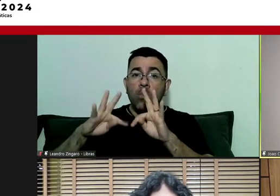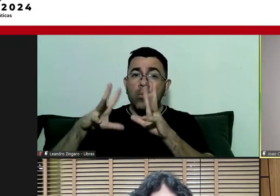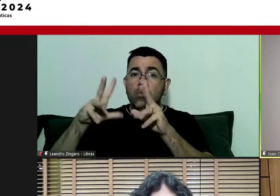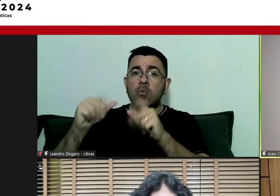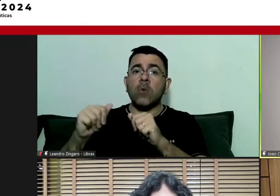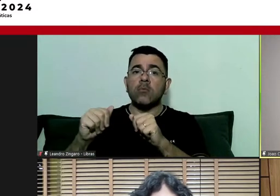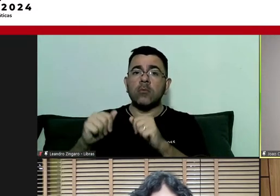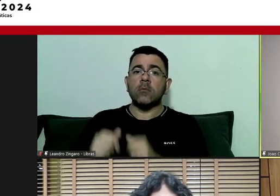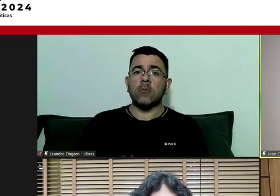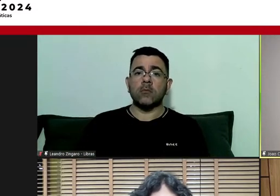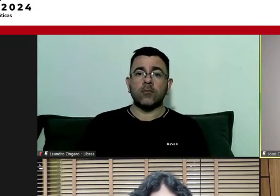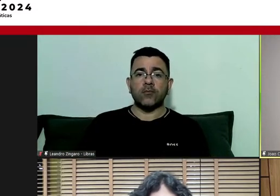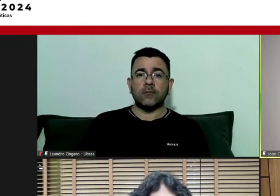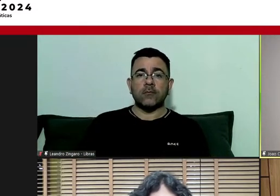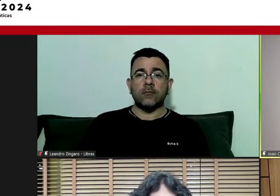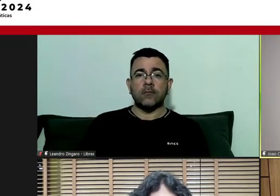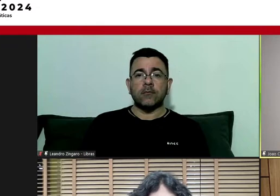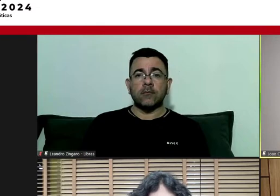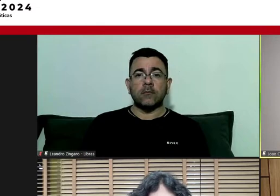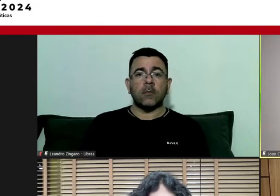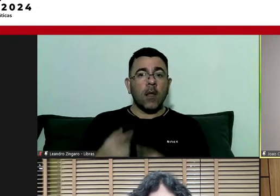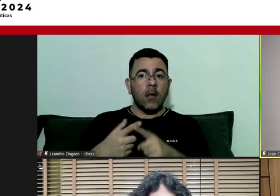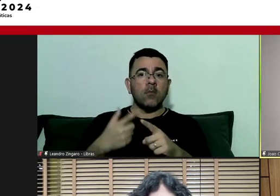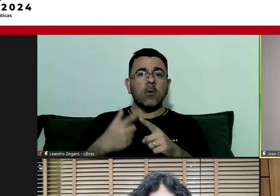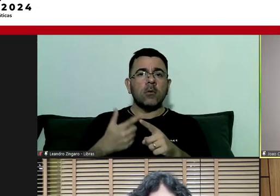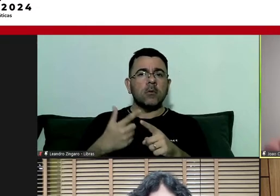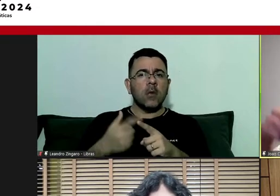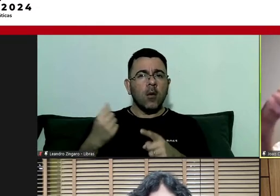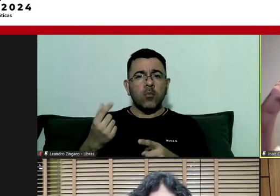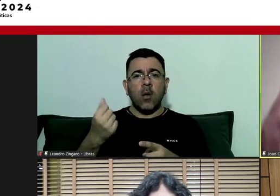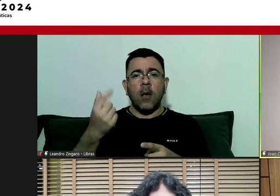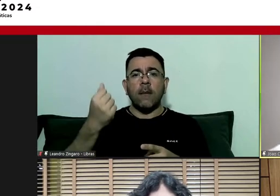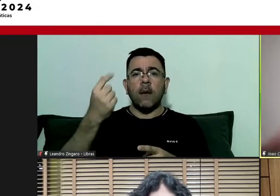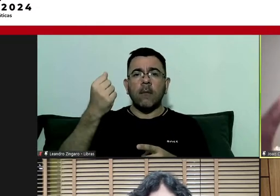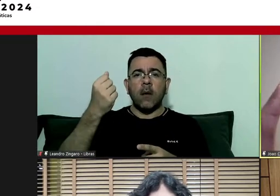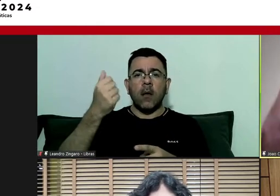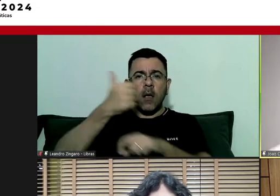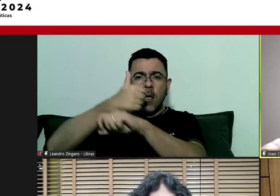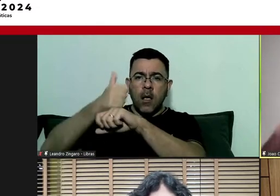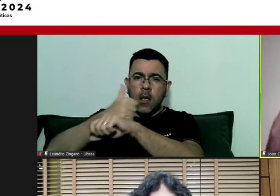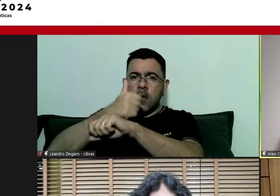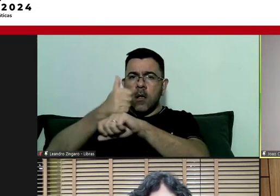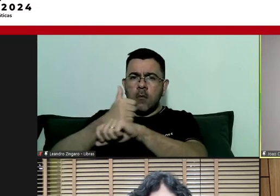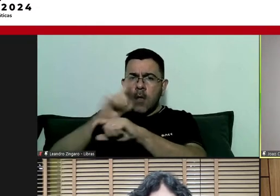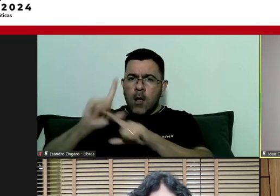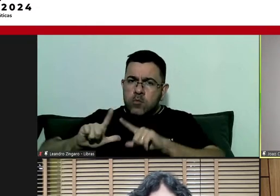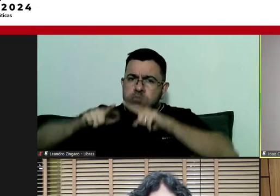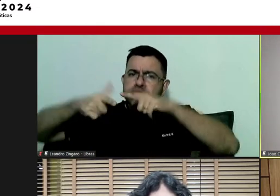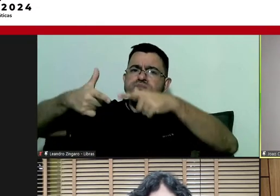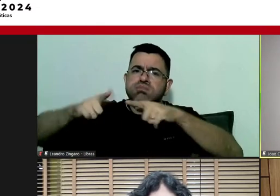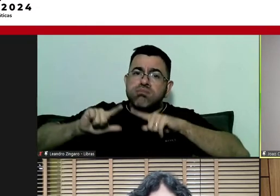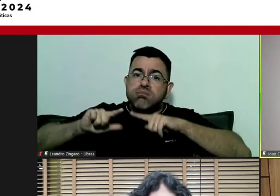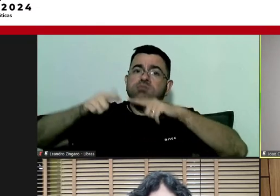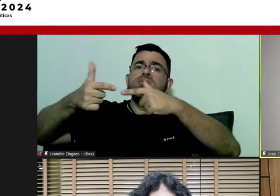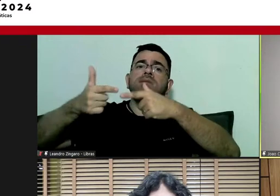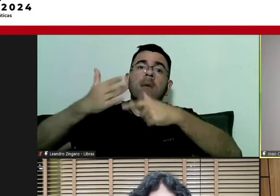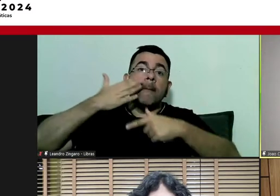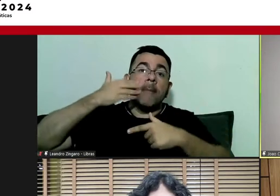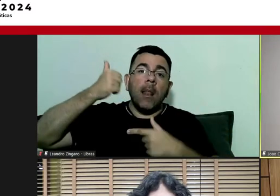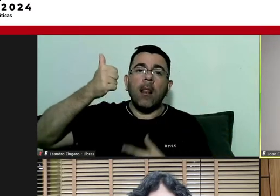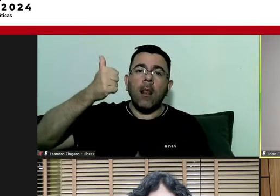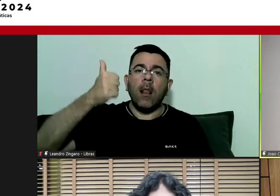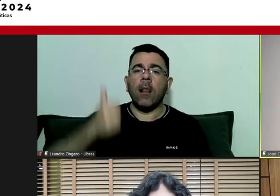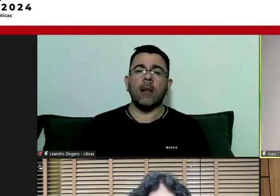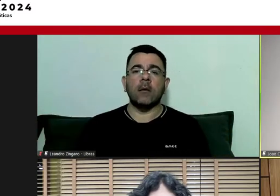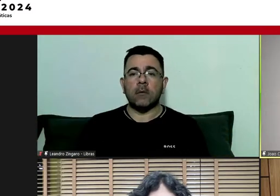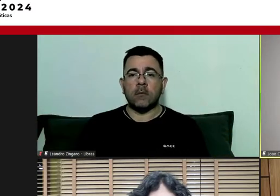porque aí fazendo isso você bonifica sobretudo aqueles que estão ali mais dedicados estão na linha de frente tudo e você reconhece isso né Você